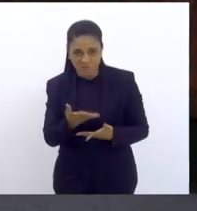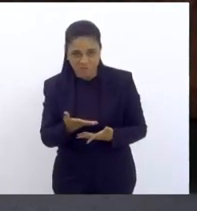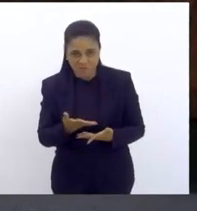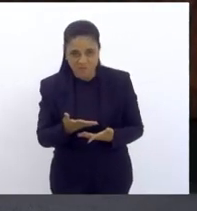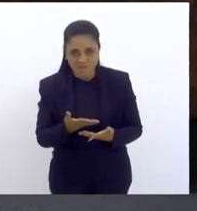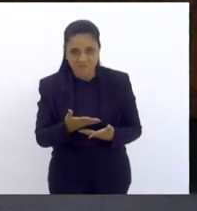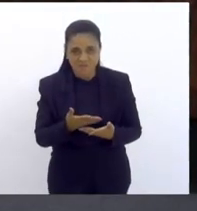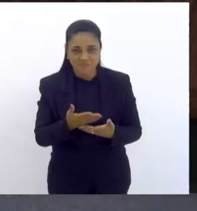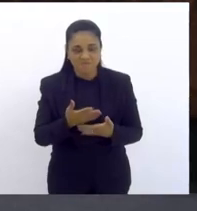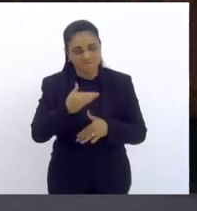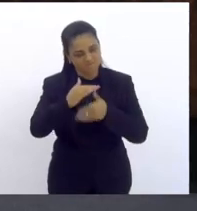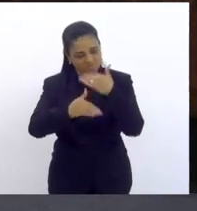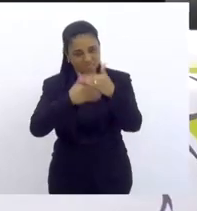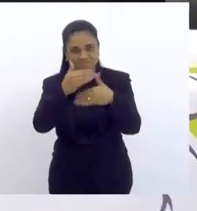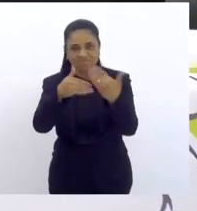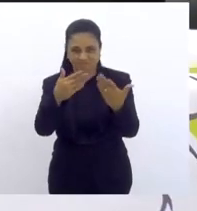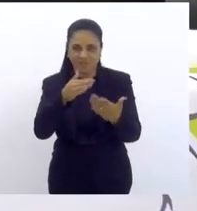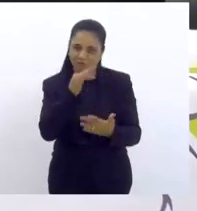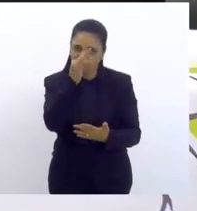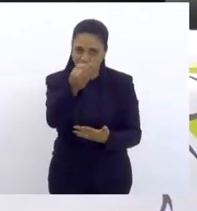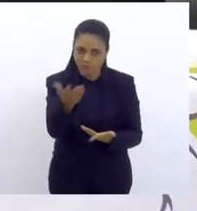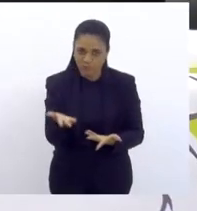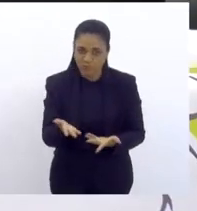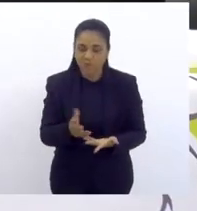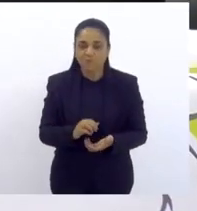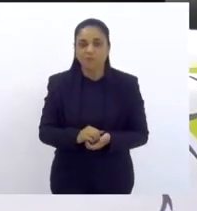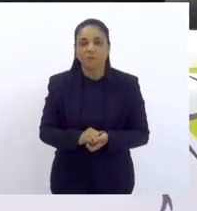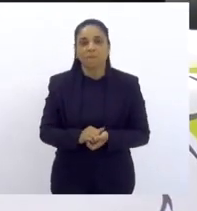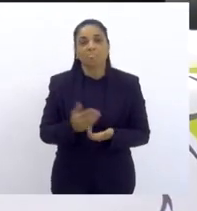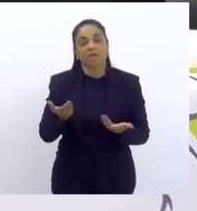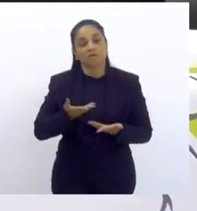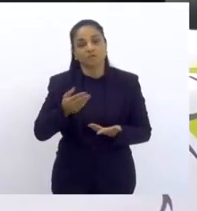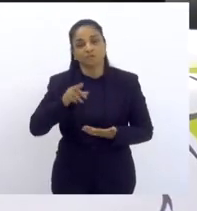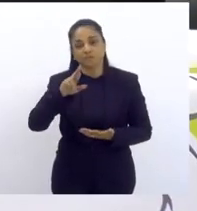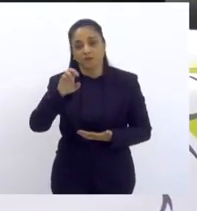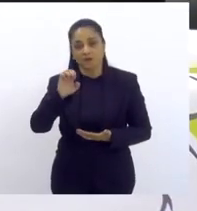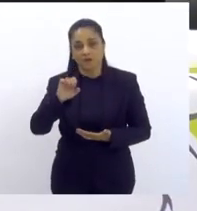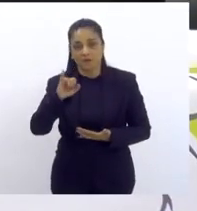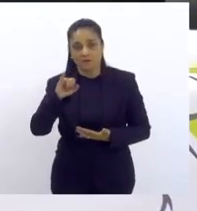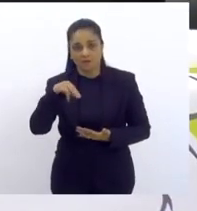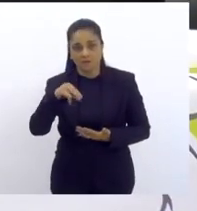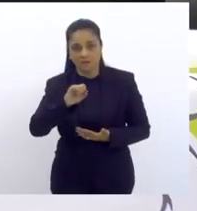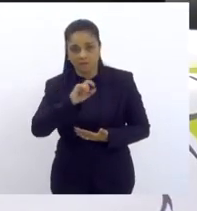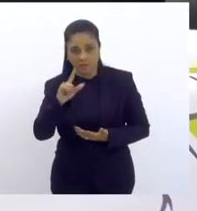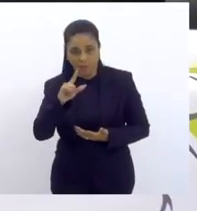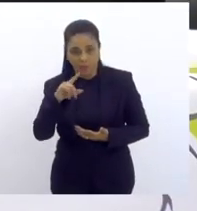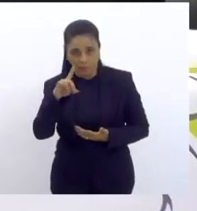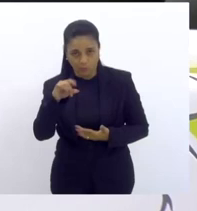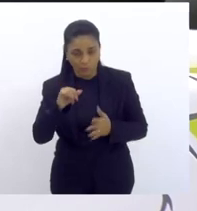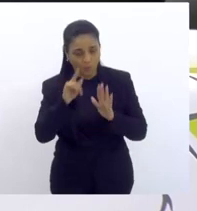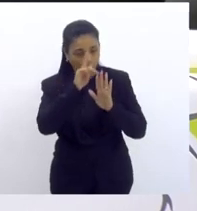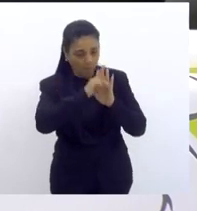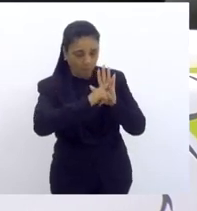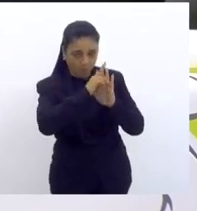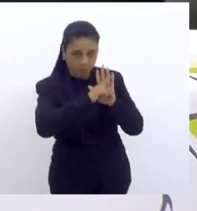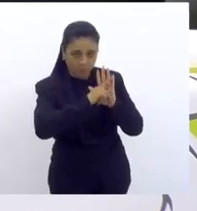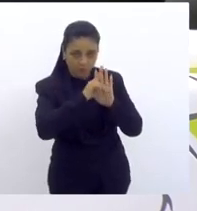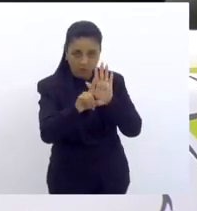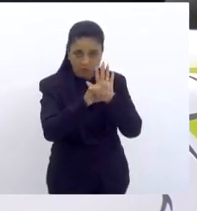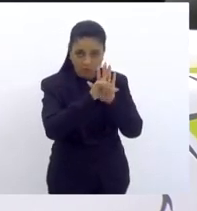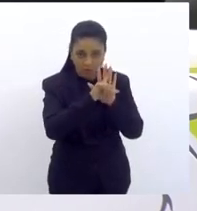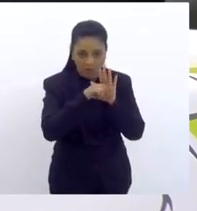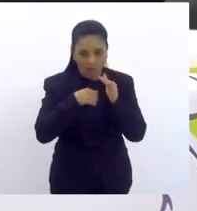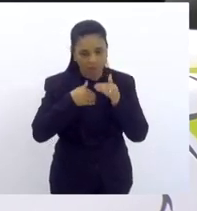frutíferos né então o Reinaldo a gente tem alguns projetos de lei um curso aqui na casa